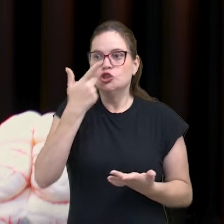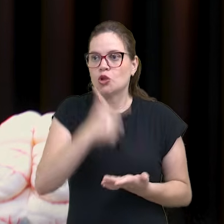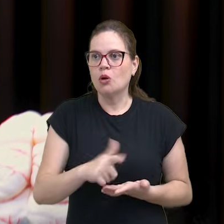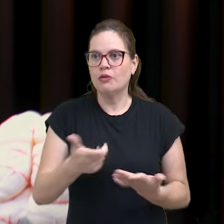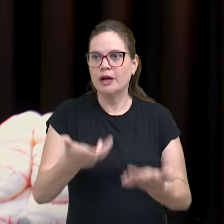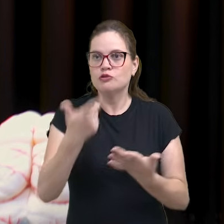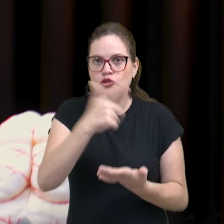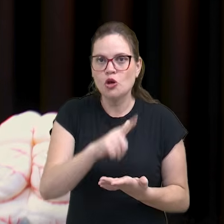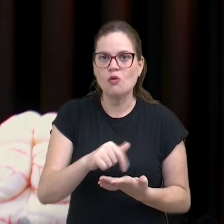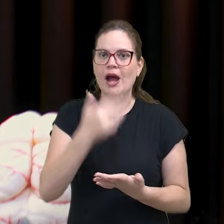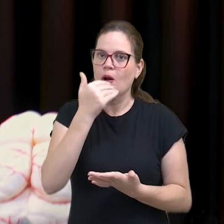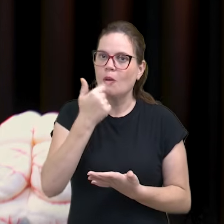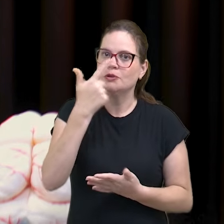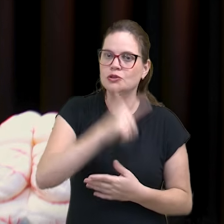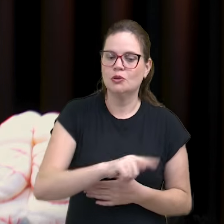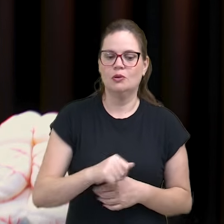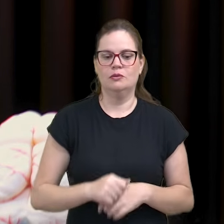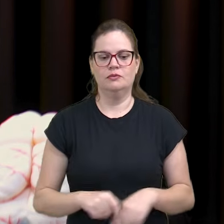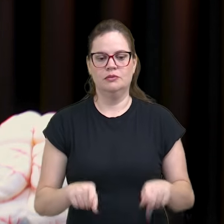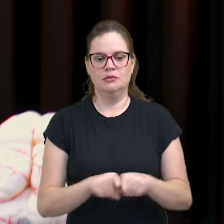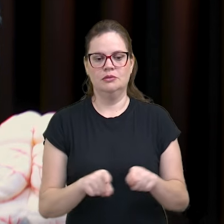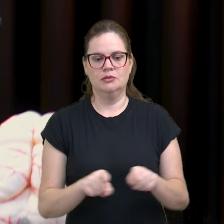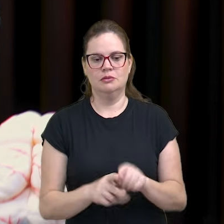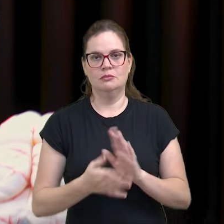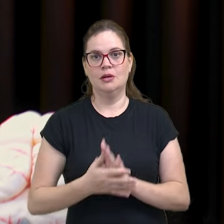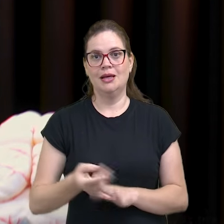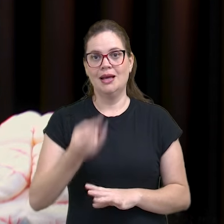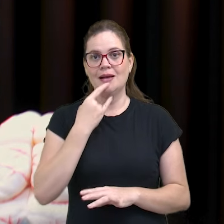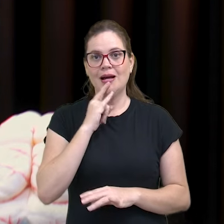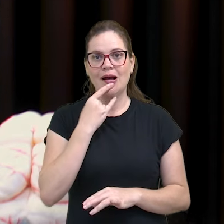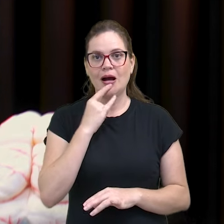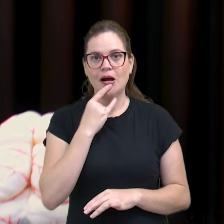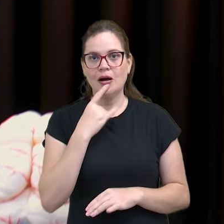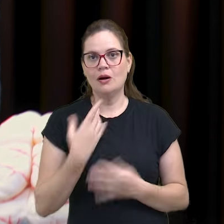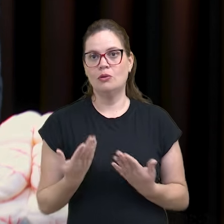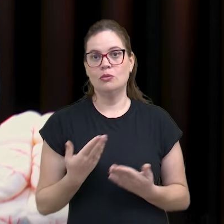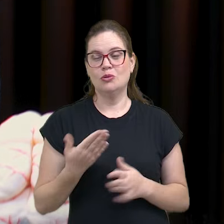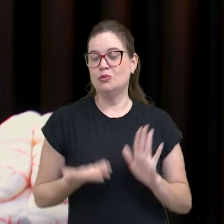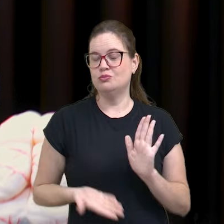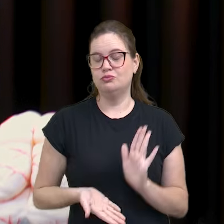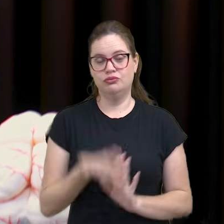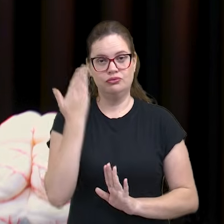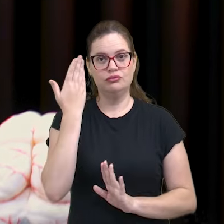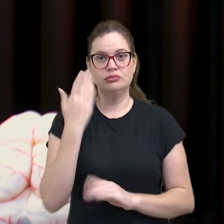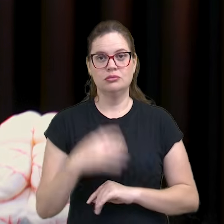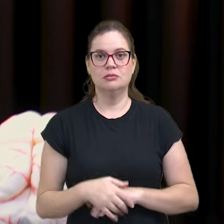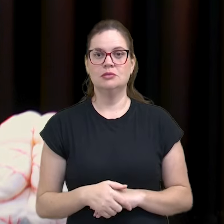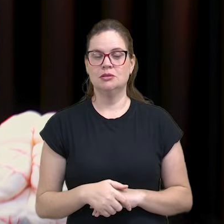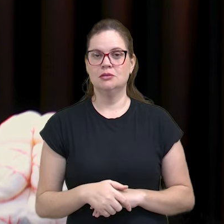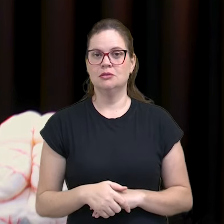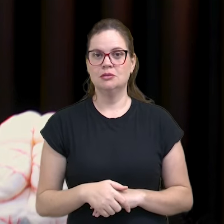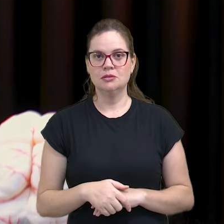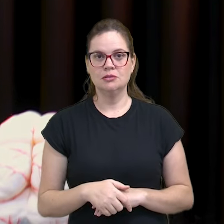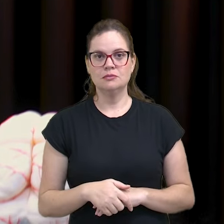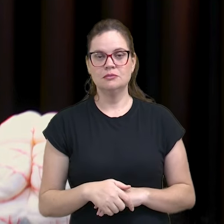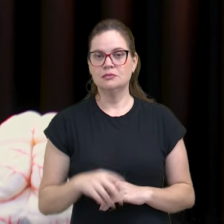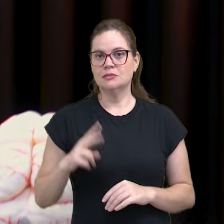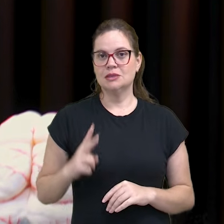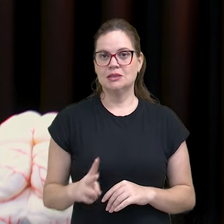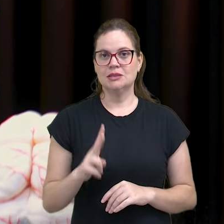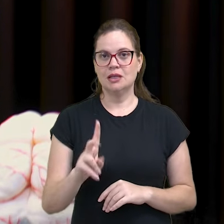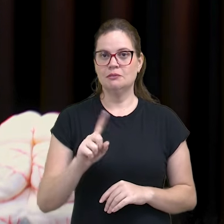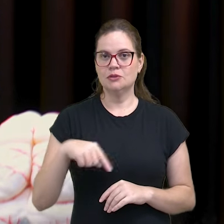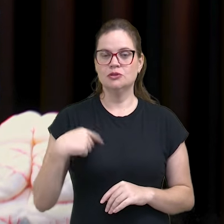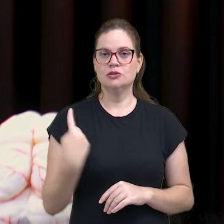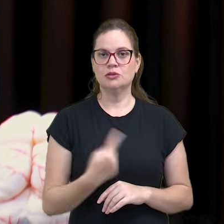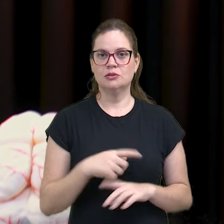Álcool, 100% na sua dopamina, que é uma coisa que sempre nós recomendamos, né? A bebida